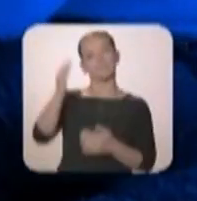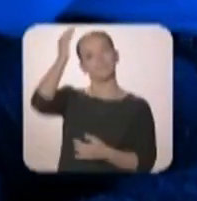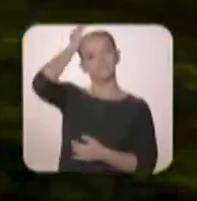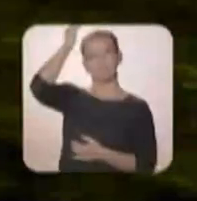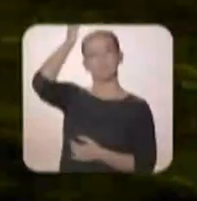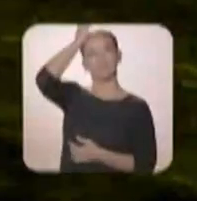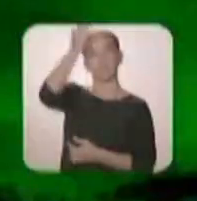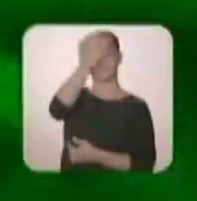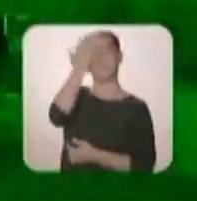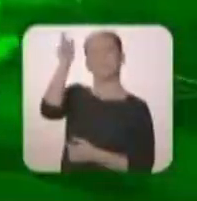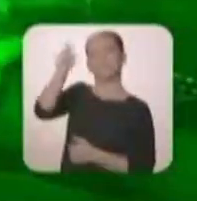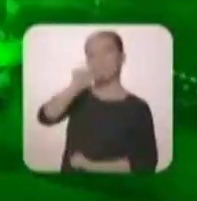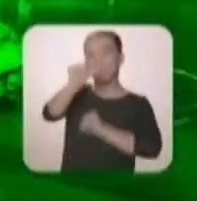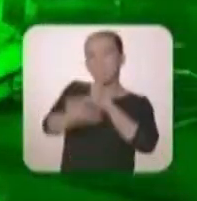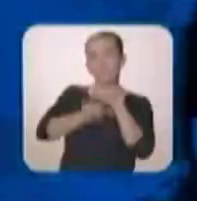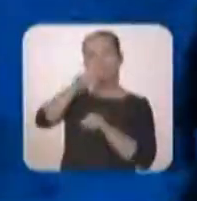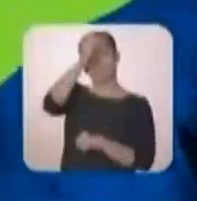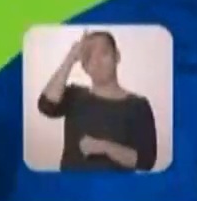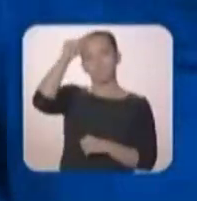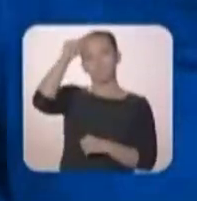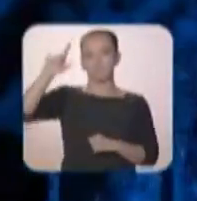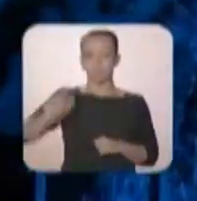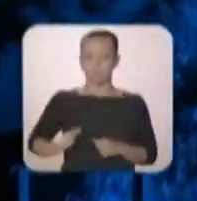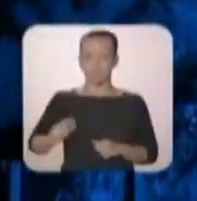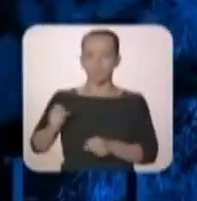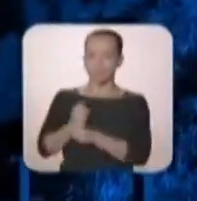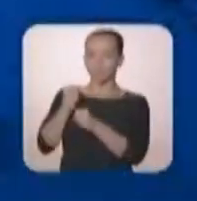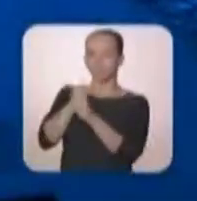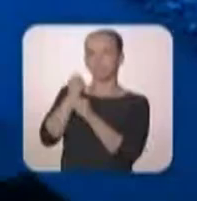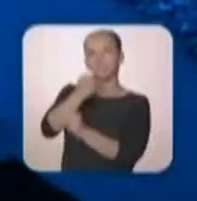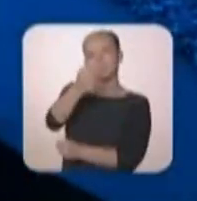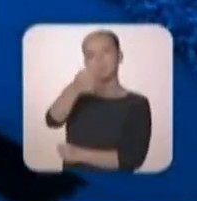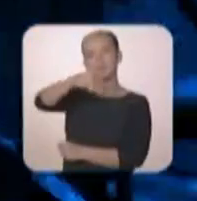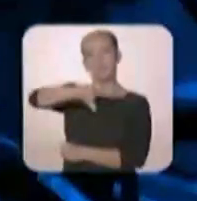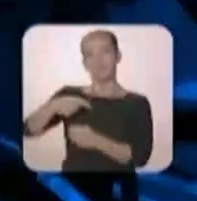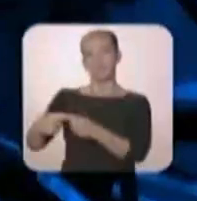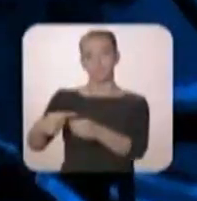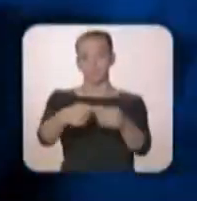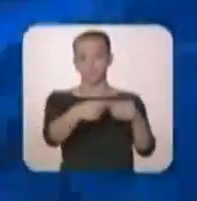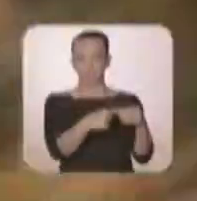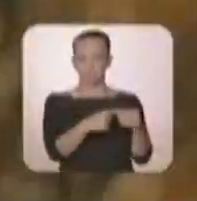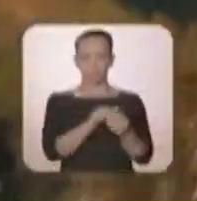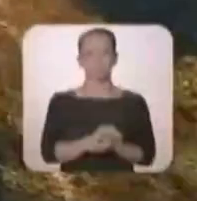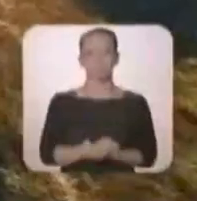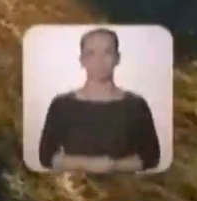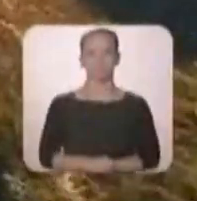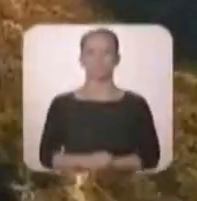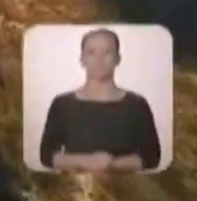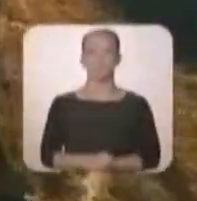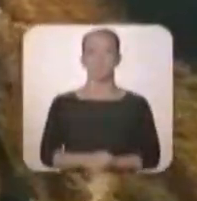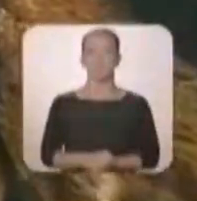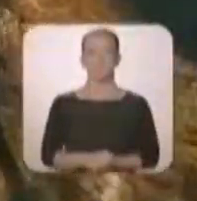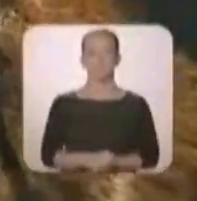do Reinaldo, o cara que está transformando o Mato Grosso do Sul com obras nos 79 municípios.